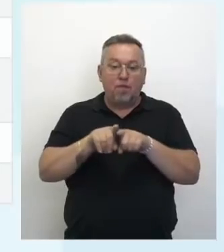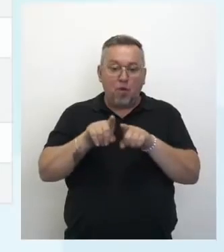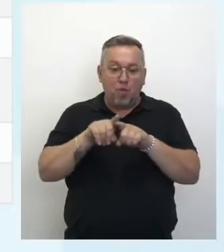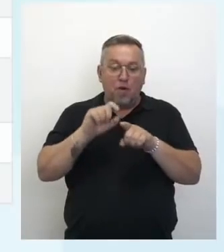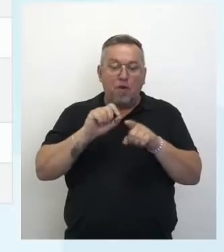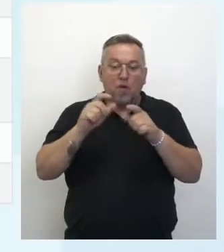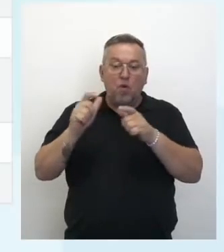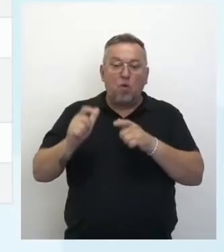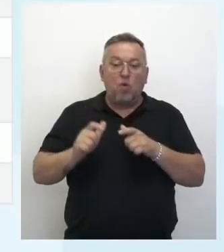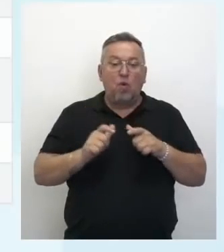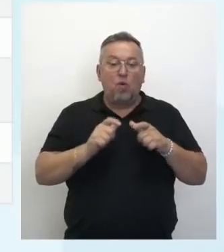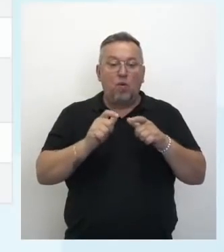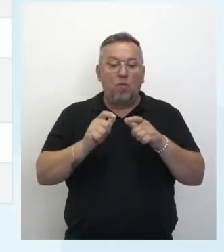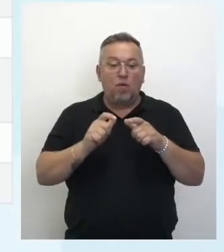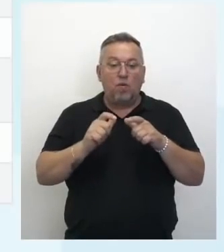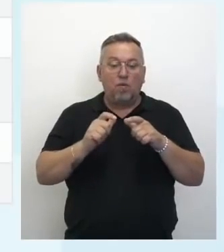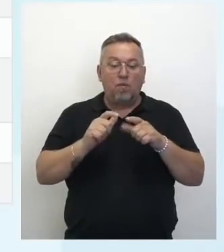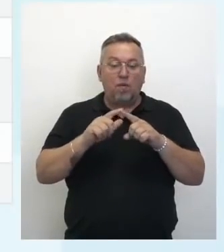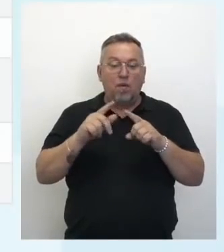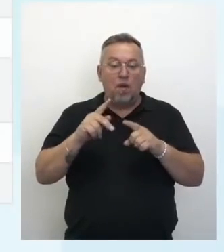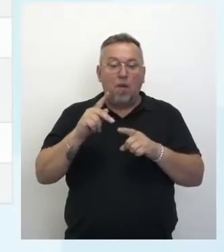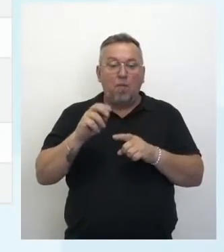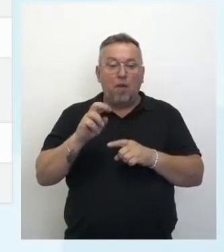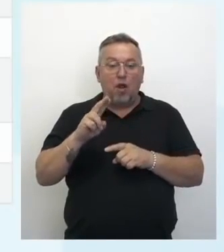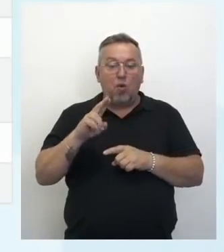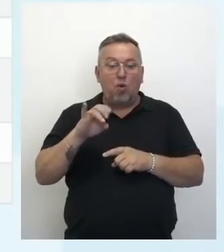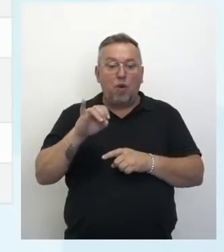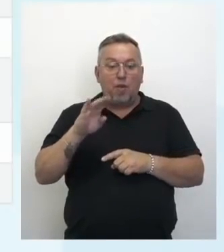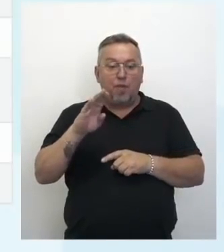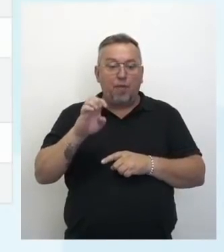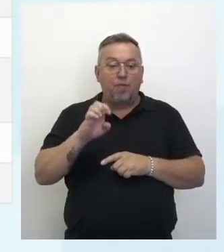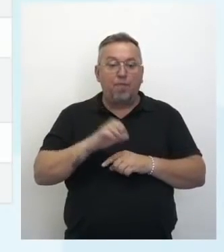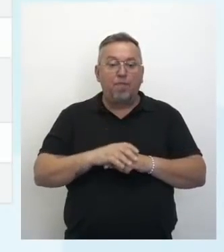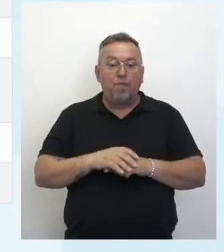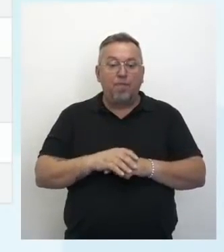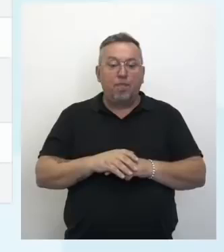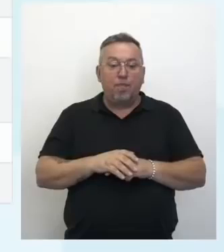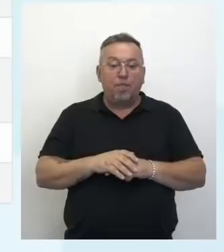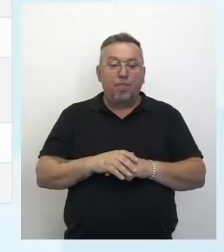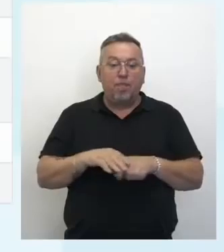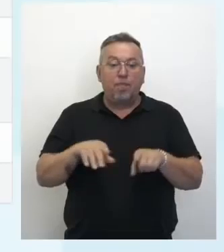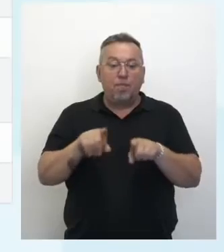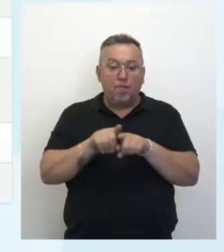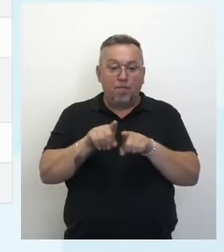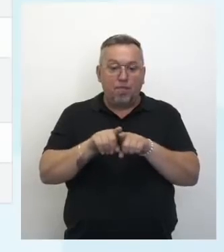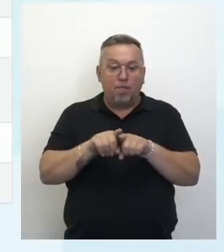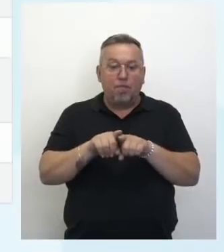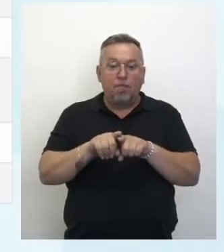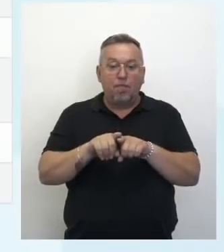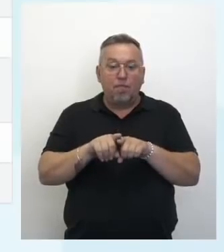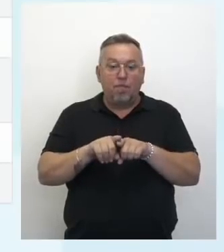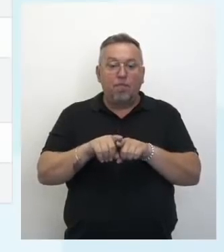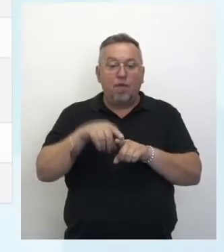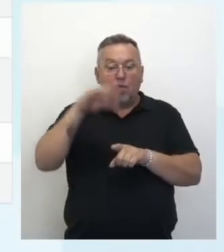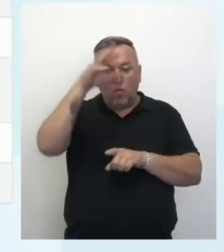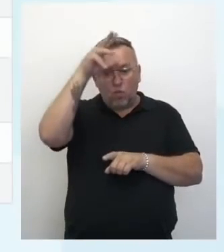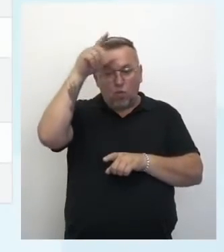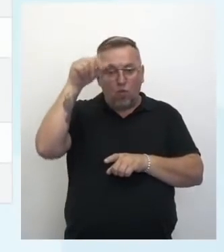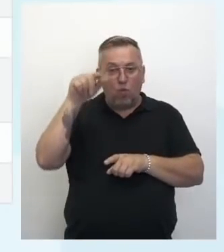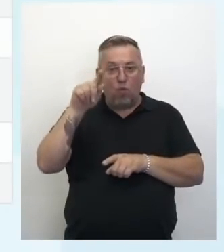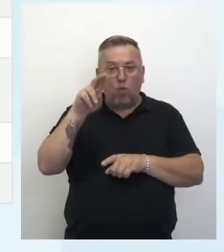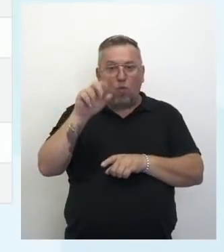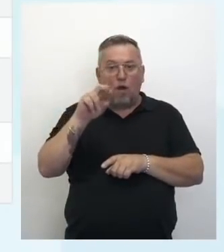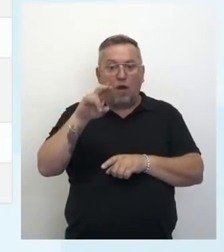região de Peruíbe, né, município aí de Peruíbe, né, o povo indígena lá é o de Tupi-Guarani, né,